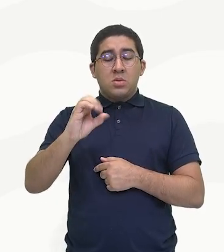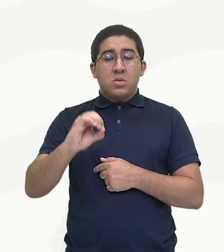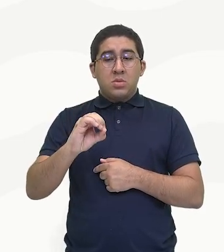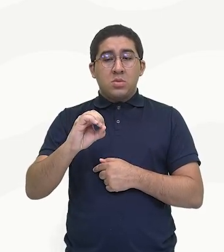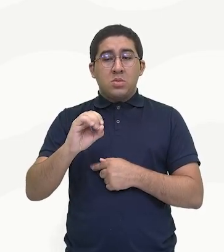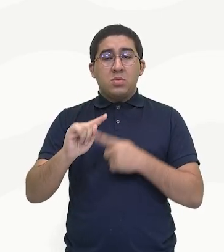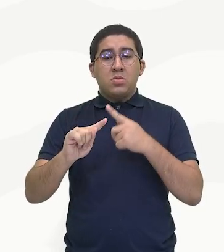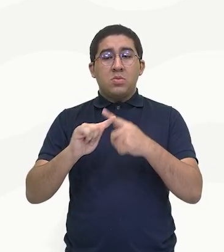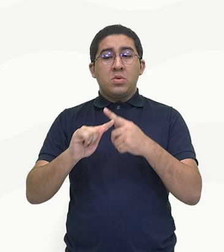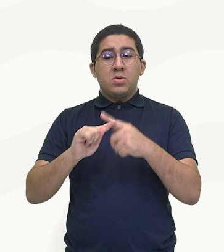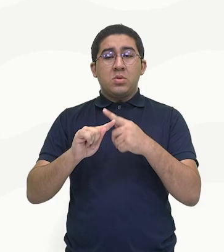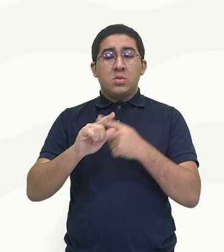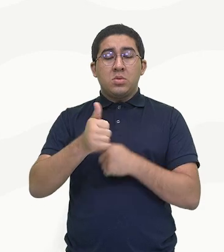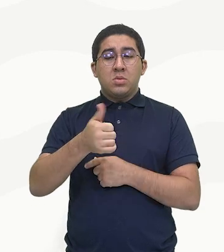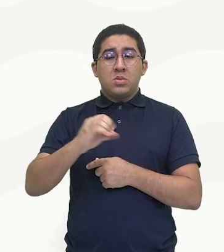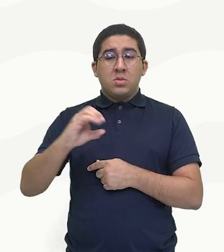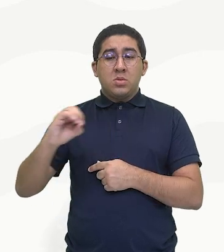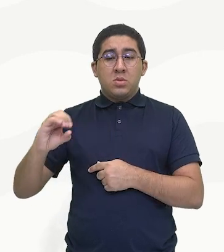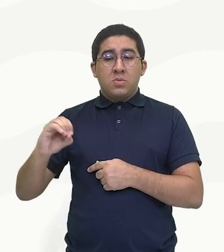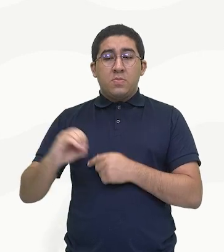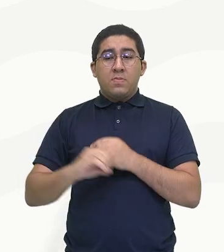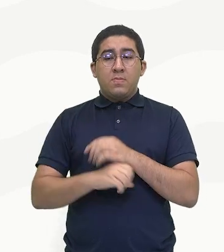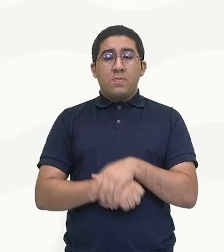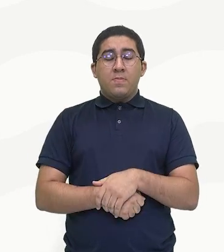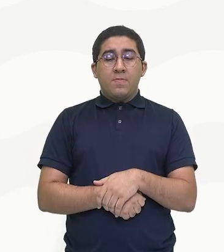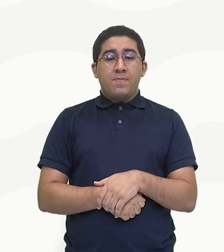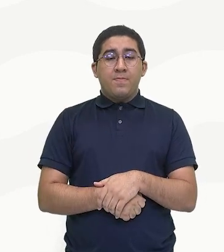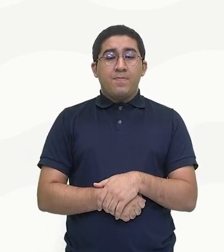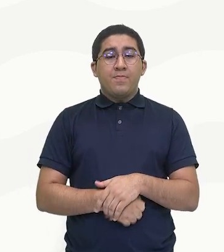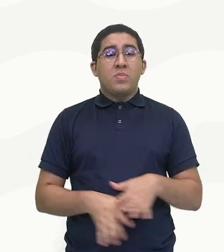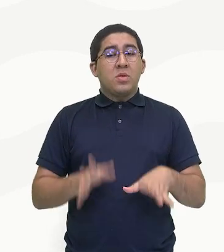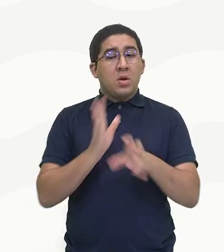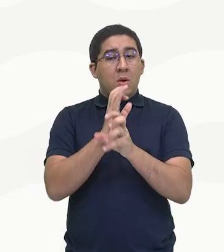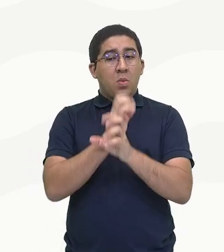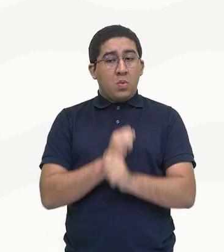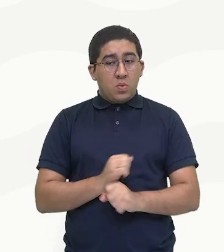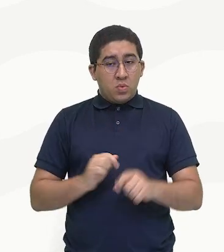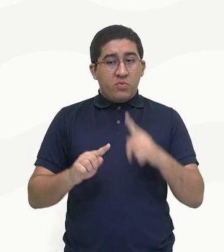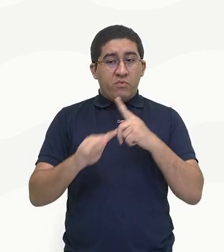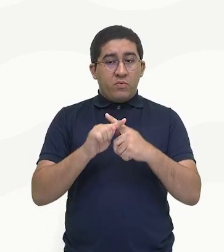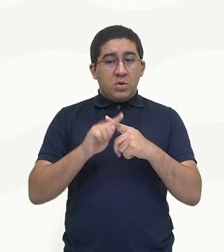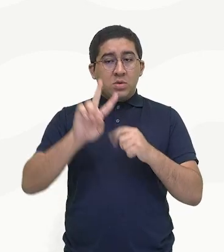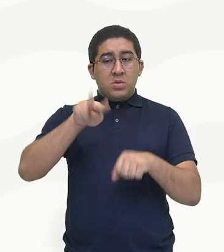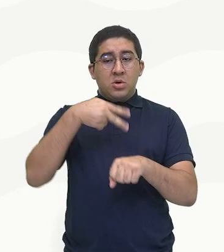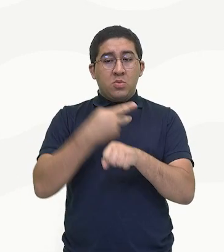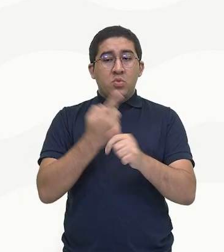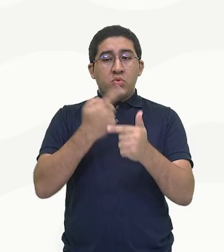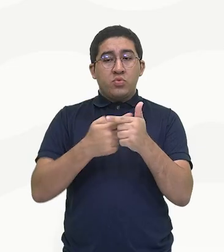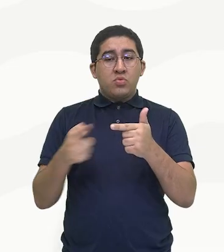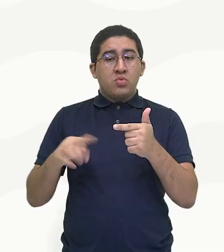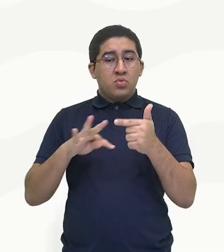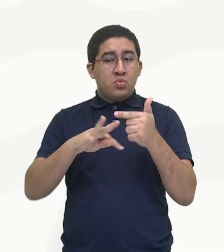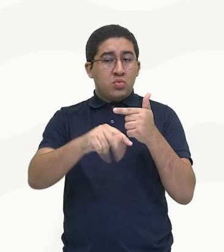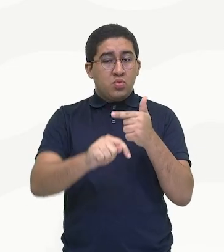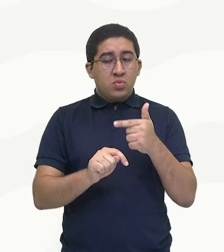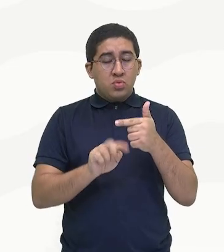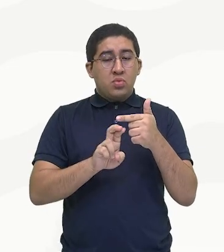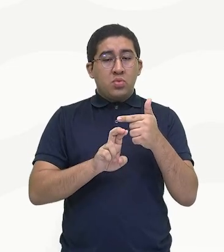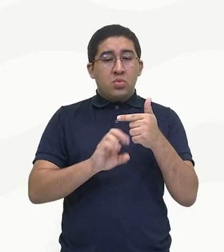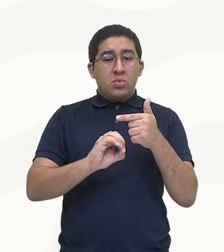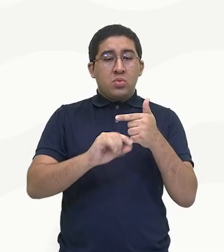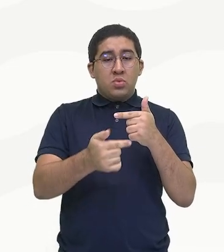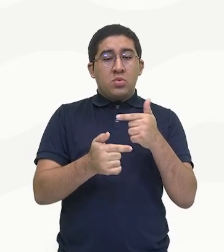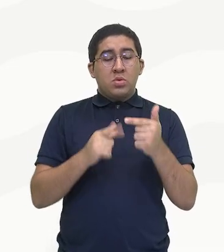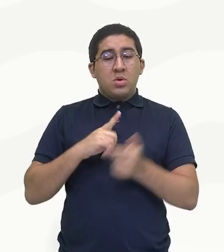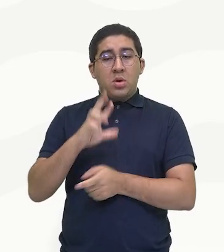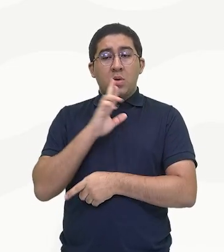960 vezes 100. Resolvendo essa multiplicação e depois dividindo tudo por 502, a